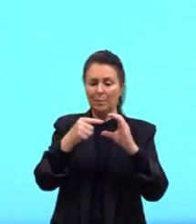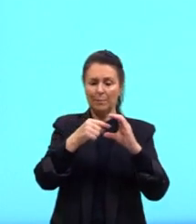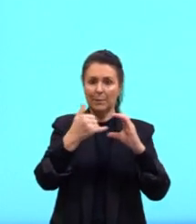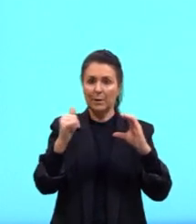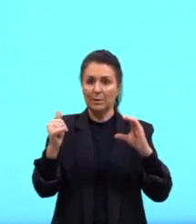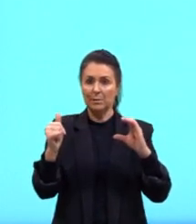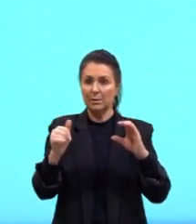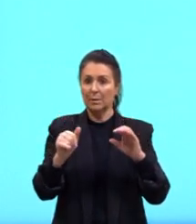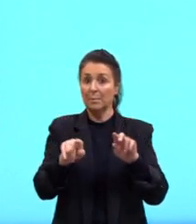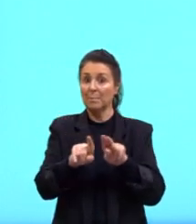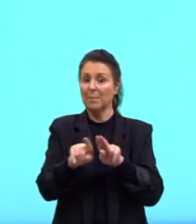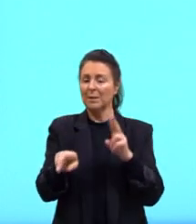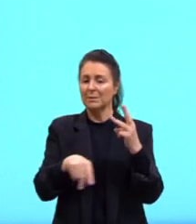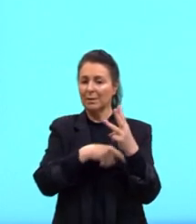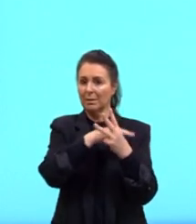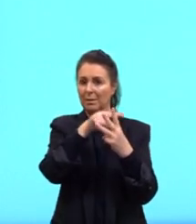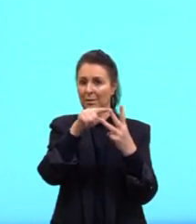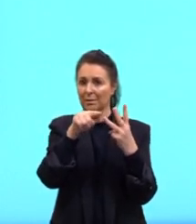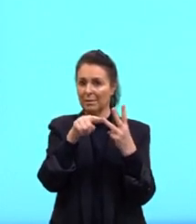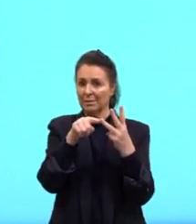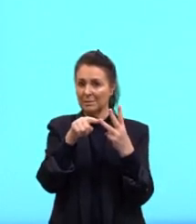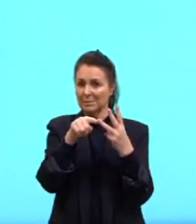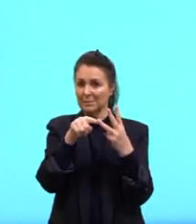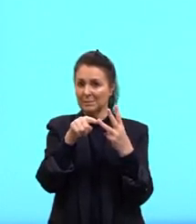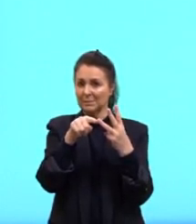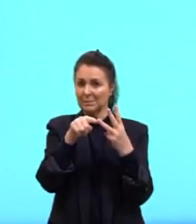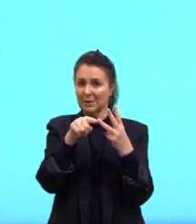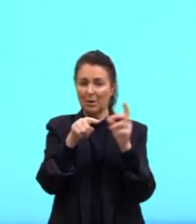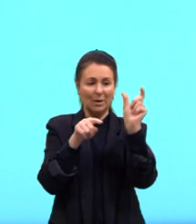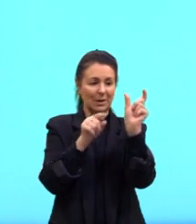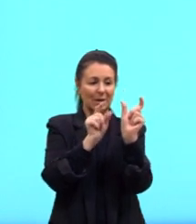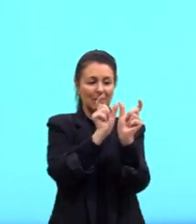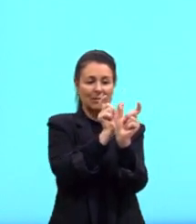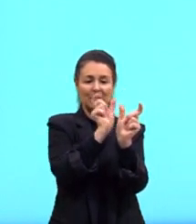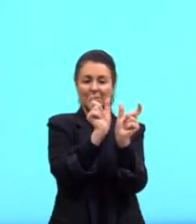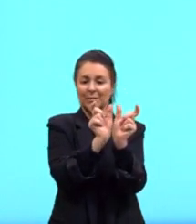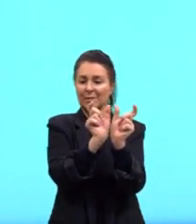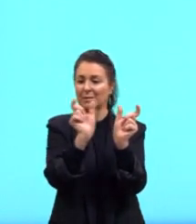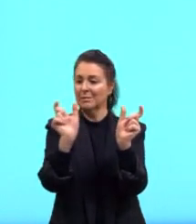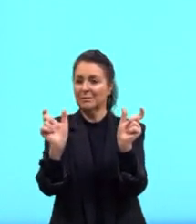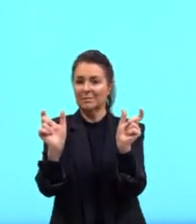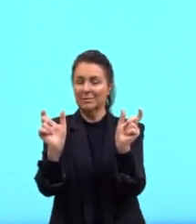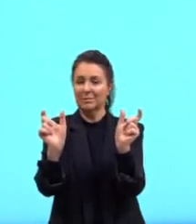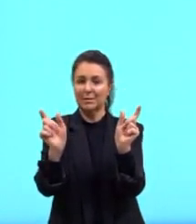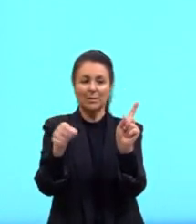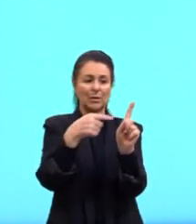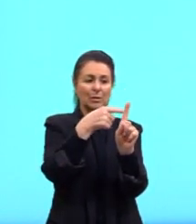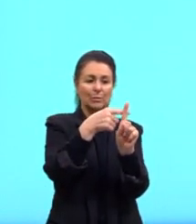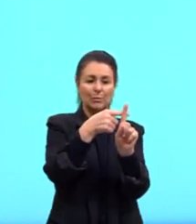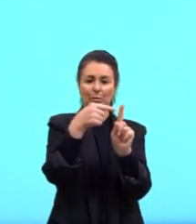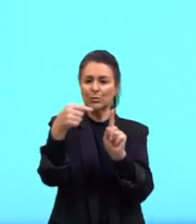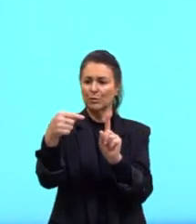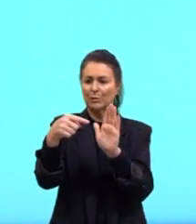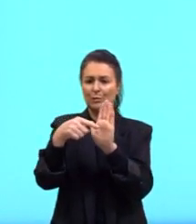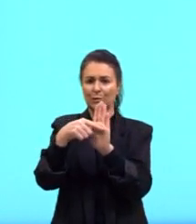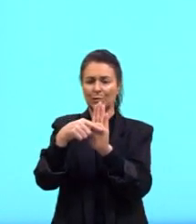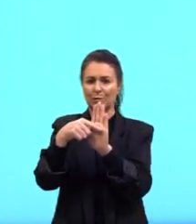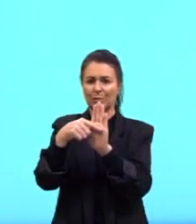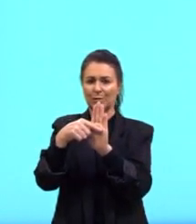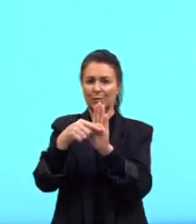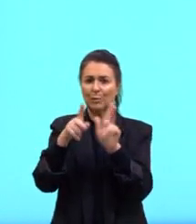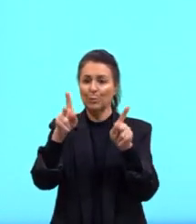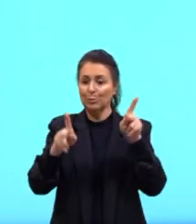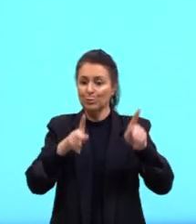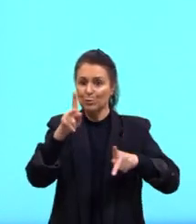quantas milhas são três até colei aqui é a pressão a gente tinha da outra pra gente saber né que é um polo positivo com pau negativo para conseguir